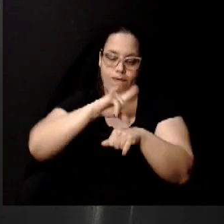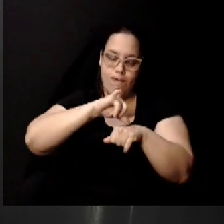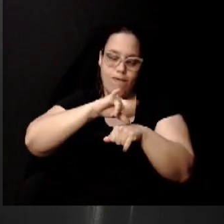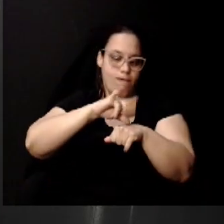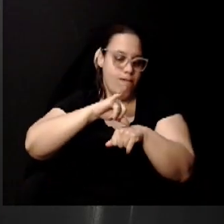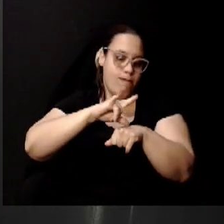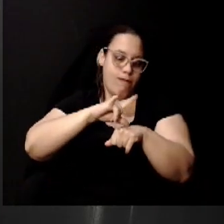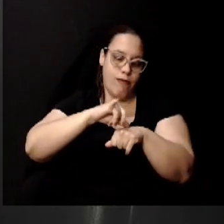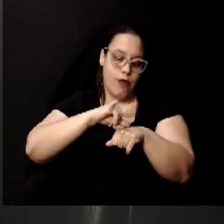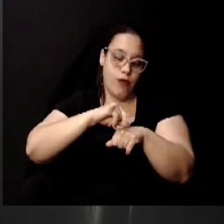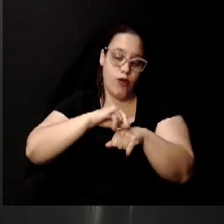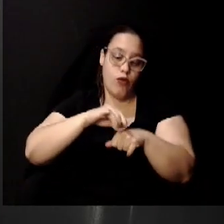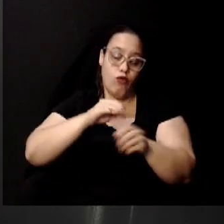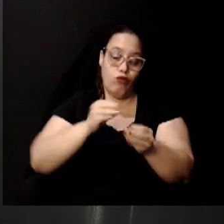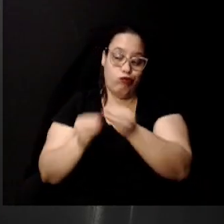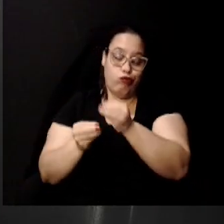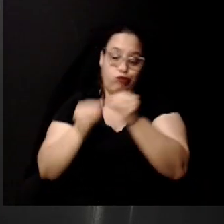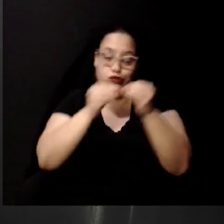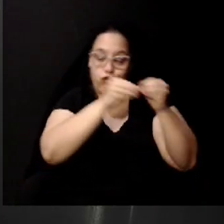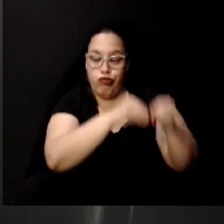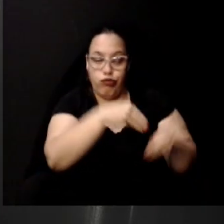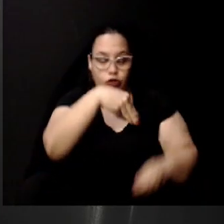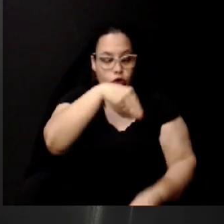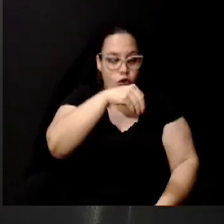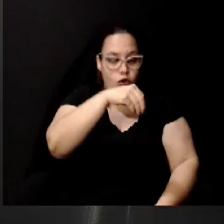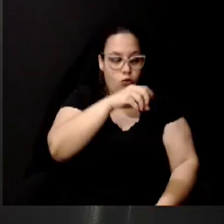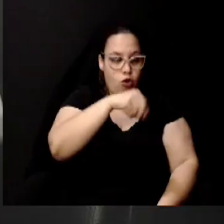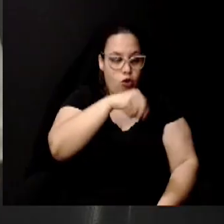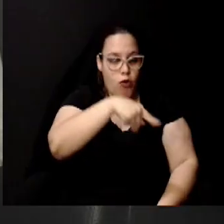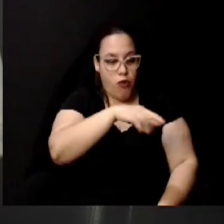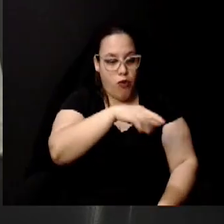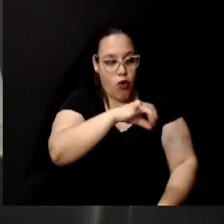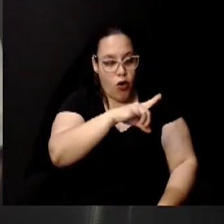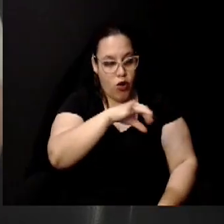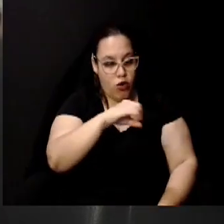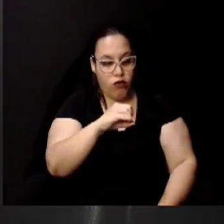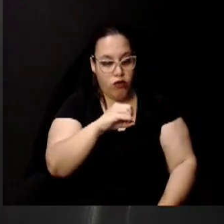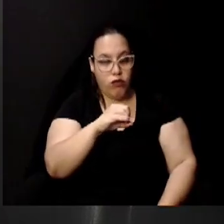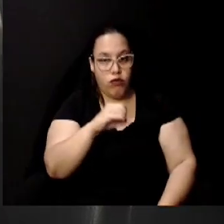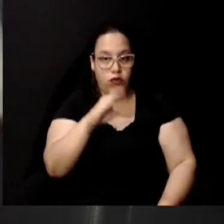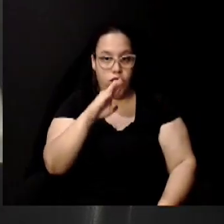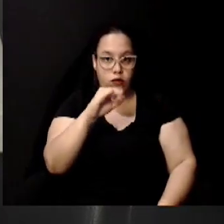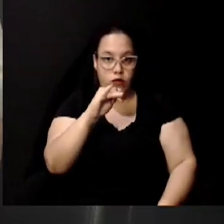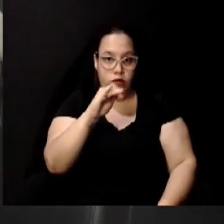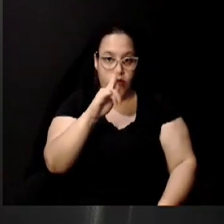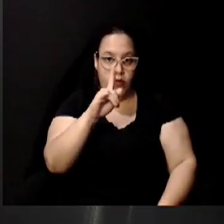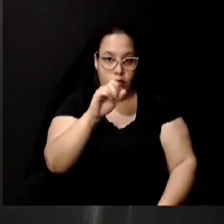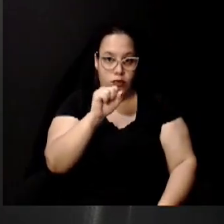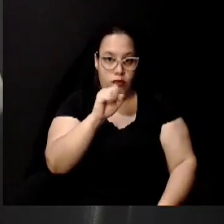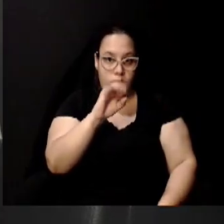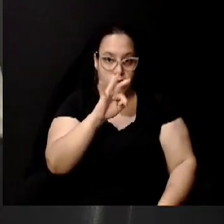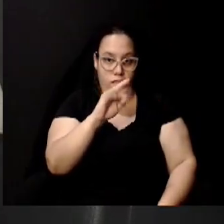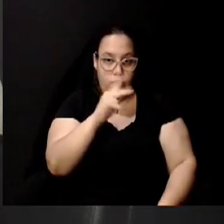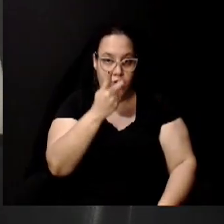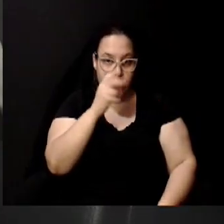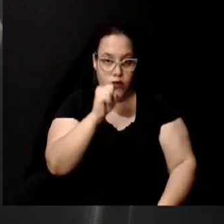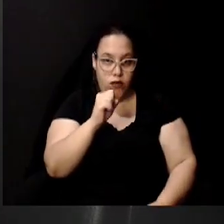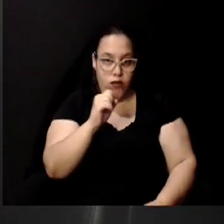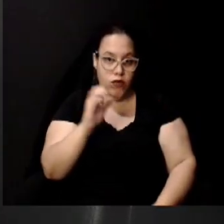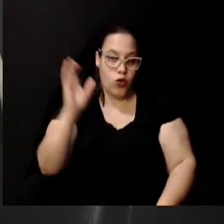monopólio, caminha para o monopólio, né? Não é à toa que as big techs estão cada vez mais acumulando toda uma